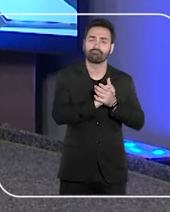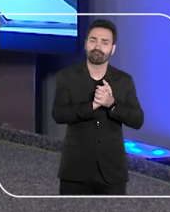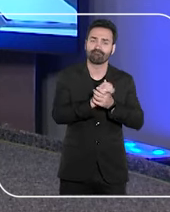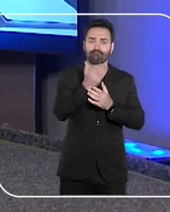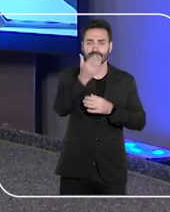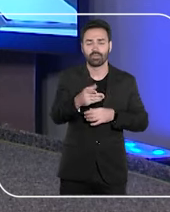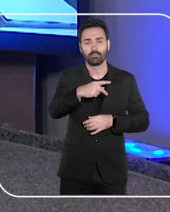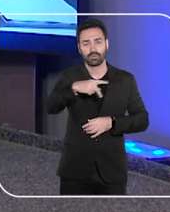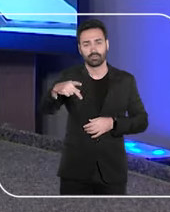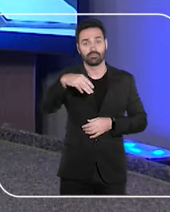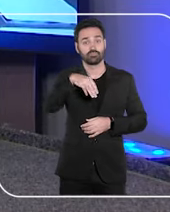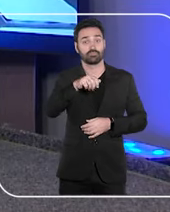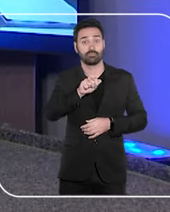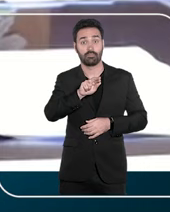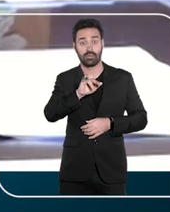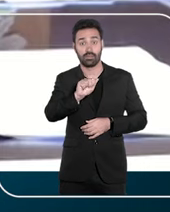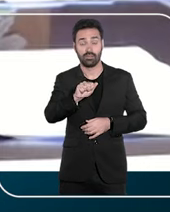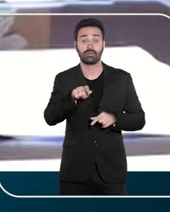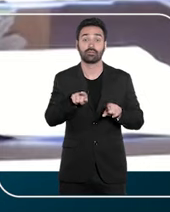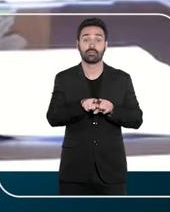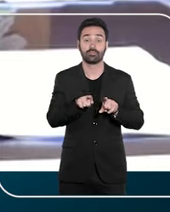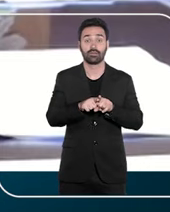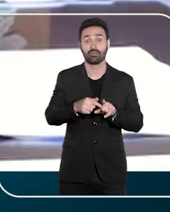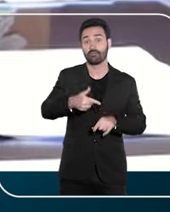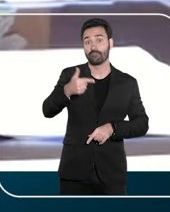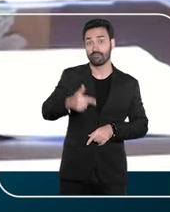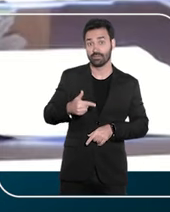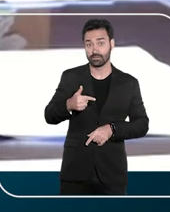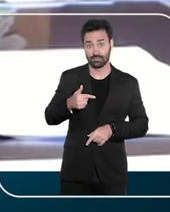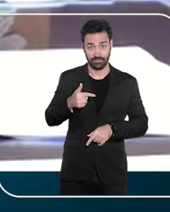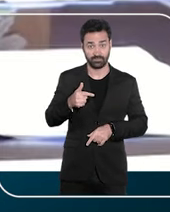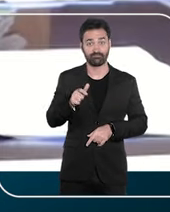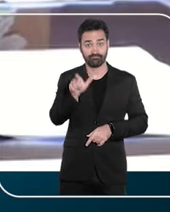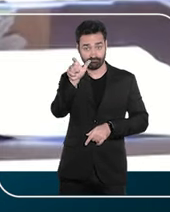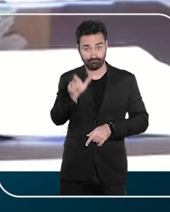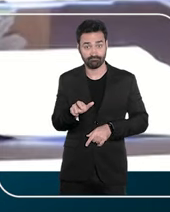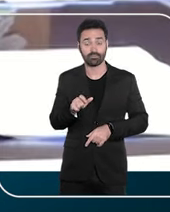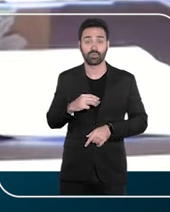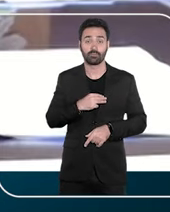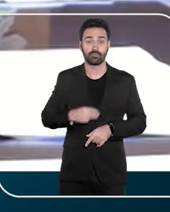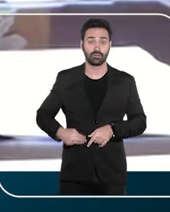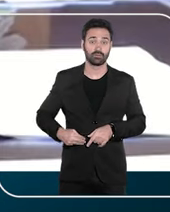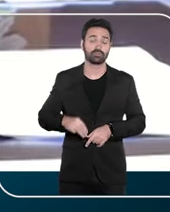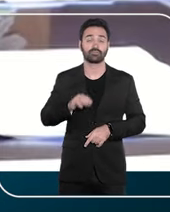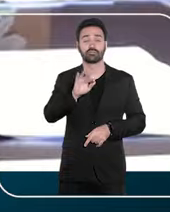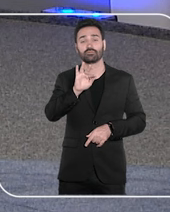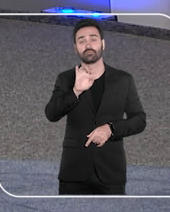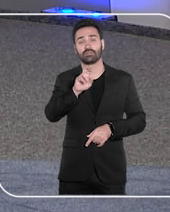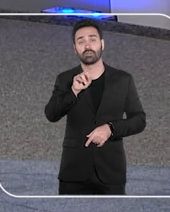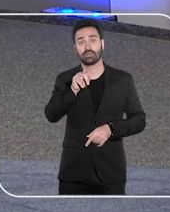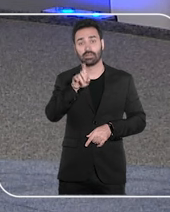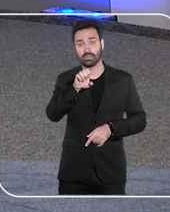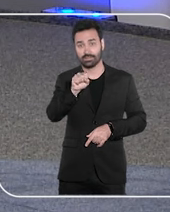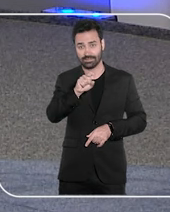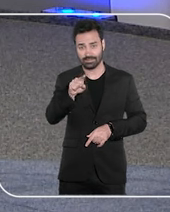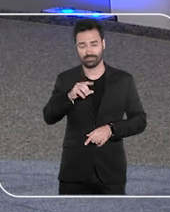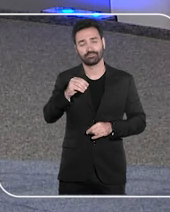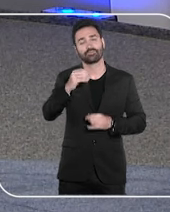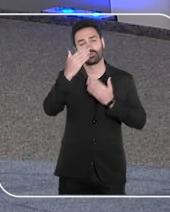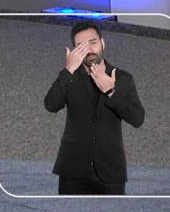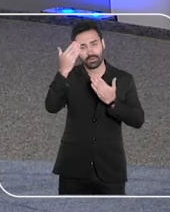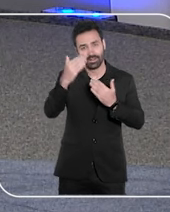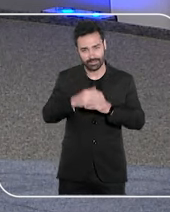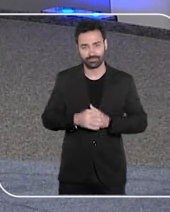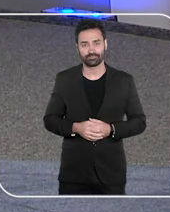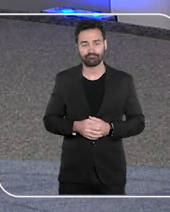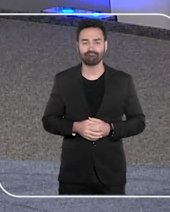também o nosso vice, o nosso querido ministro Paulo Fernandes. Muito obrigado. Muito bem pontuado. Novamente